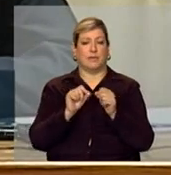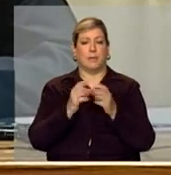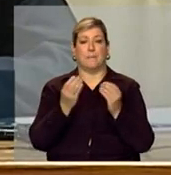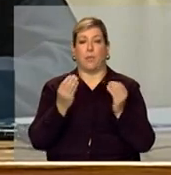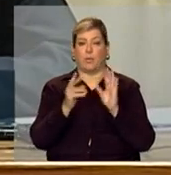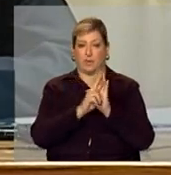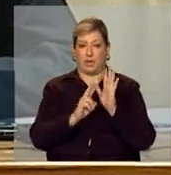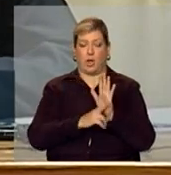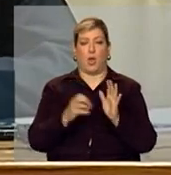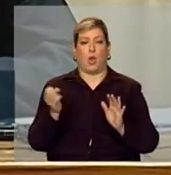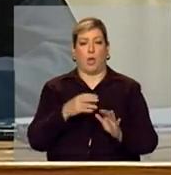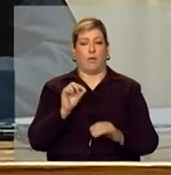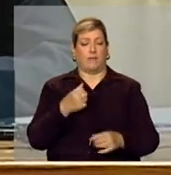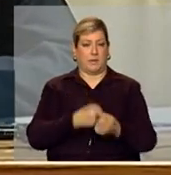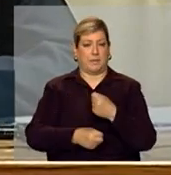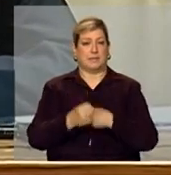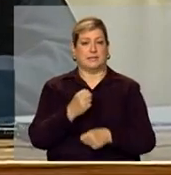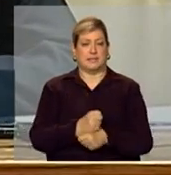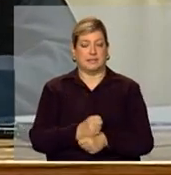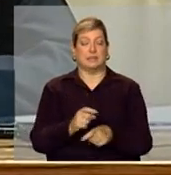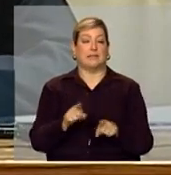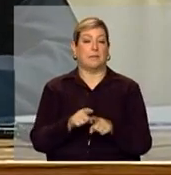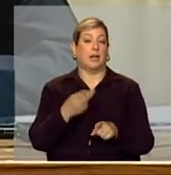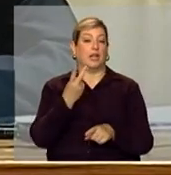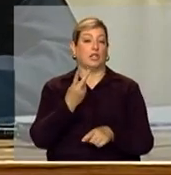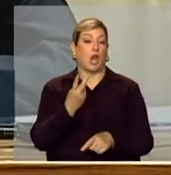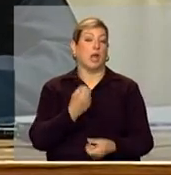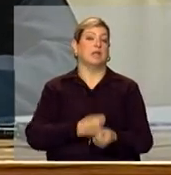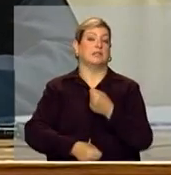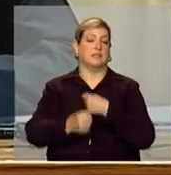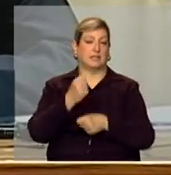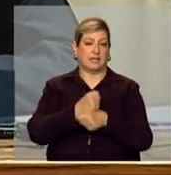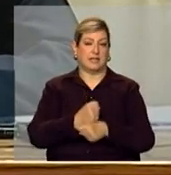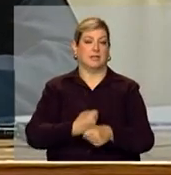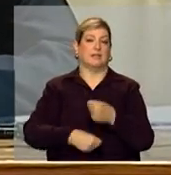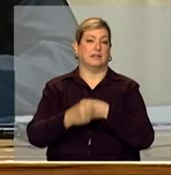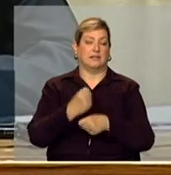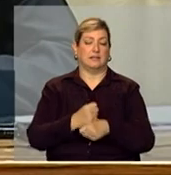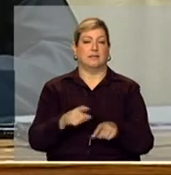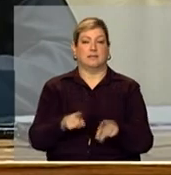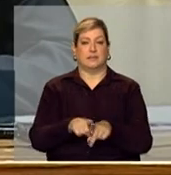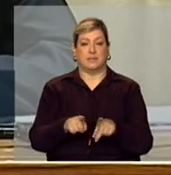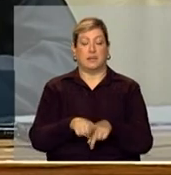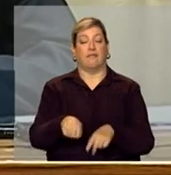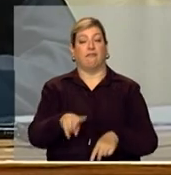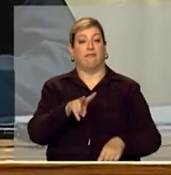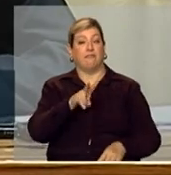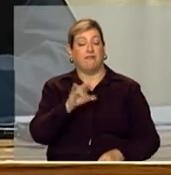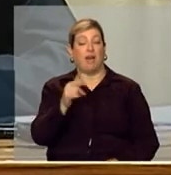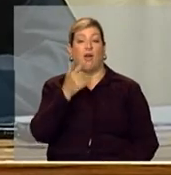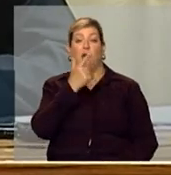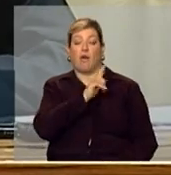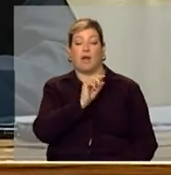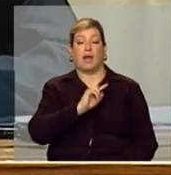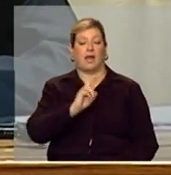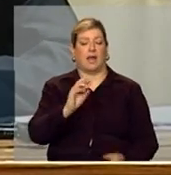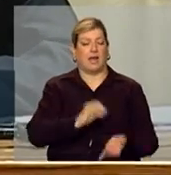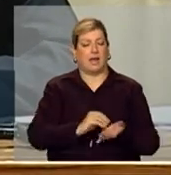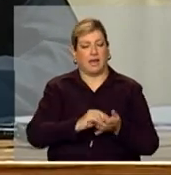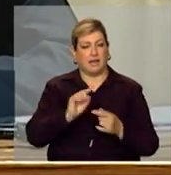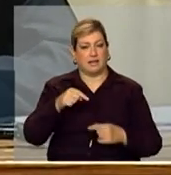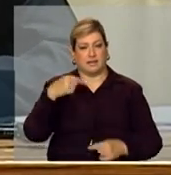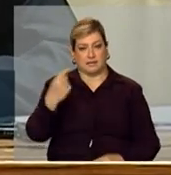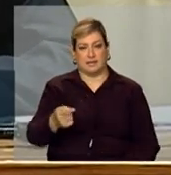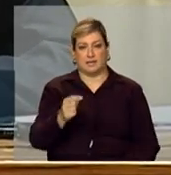eh no ano passado e no ano retrasado que ainda estão que ainda vão surtir efeito por exemplo